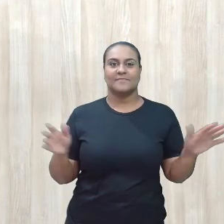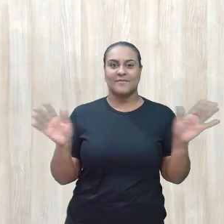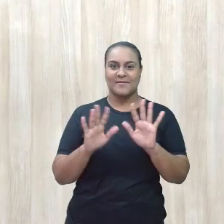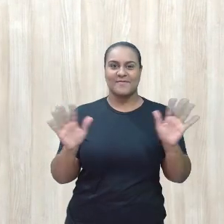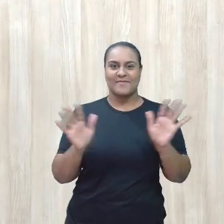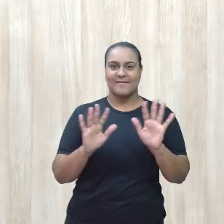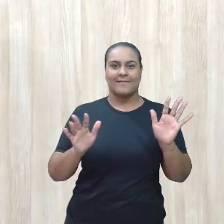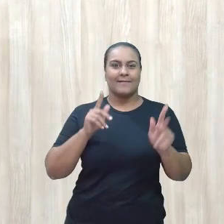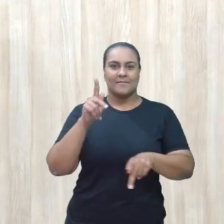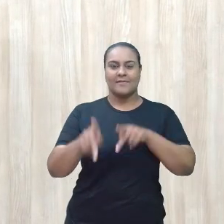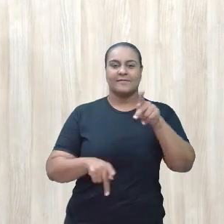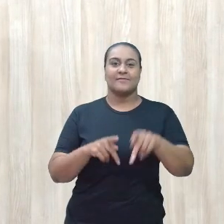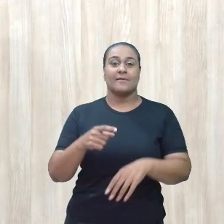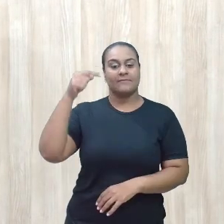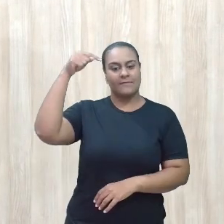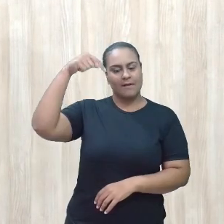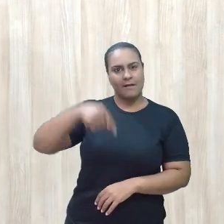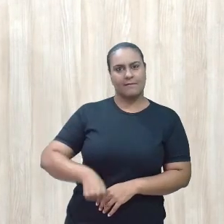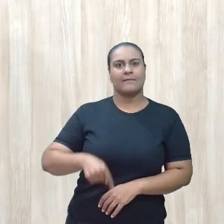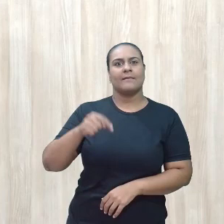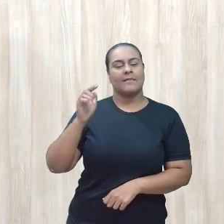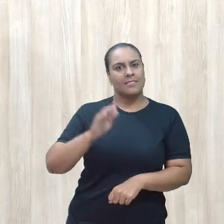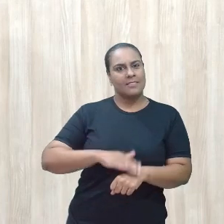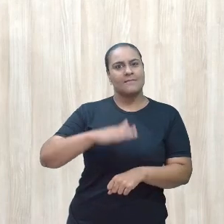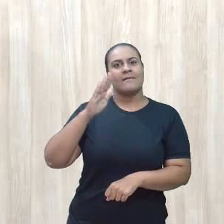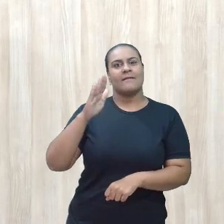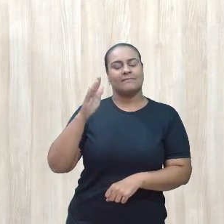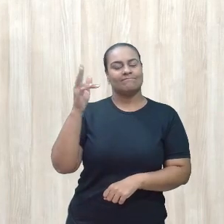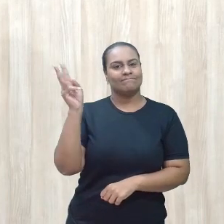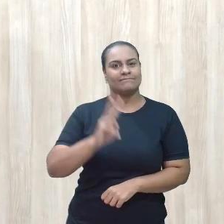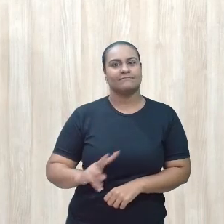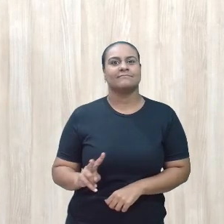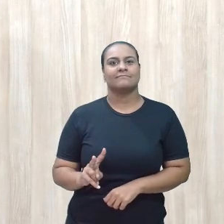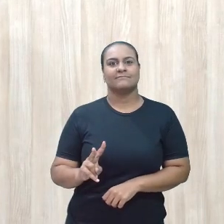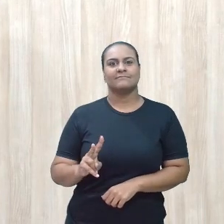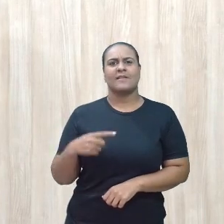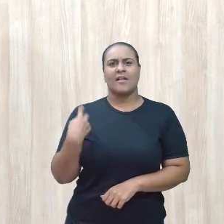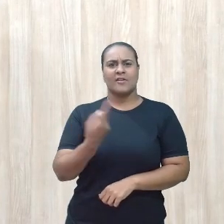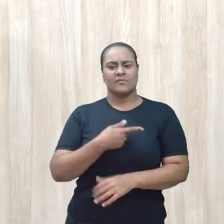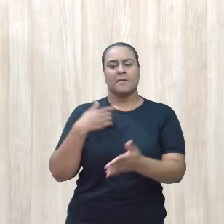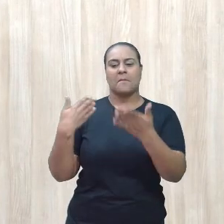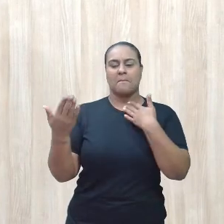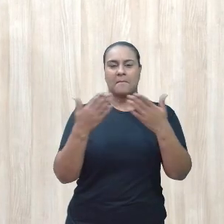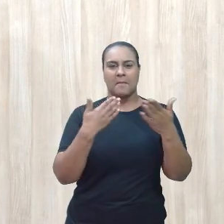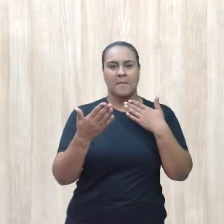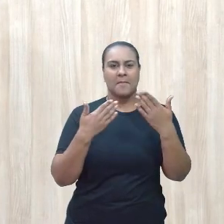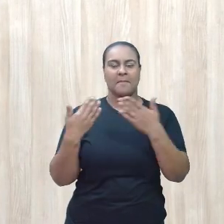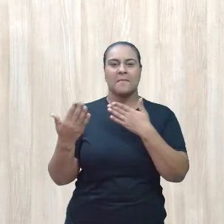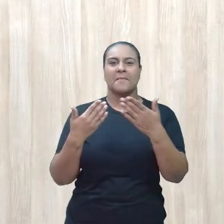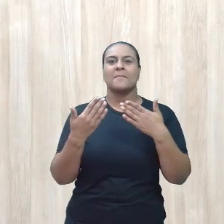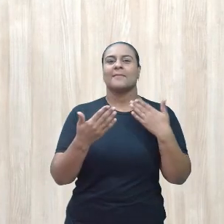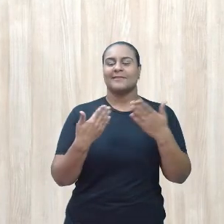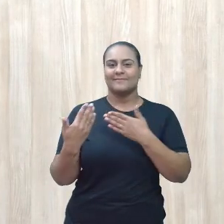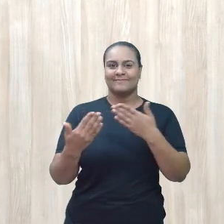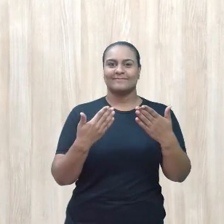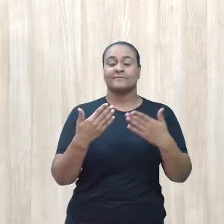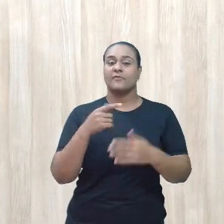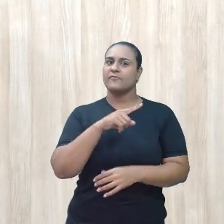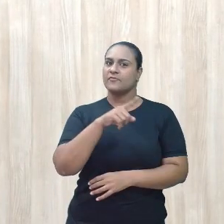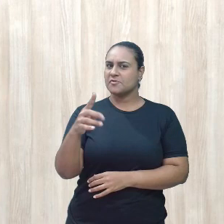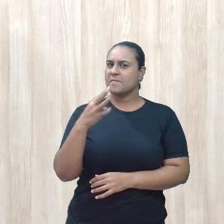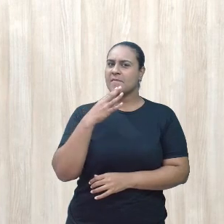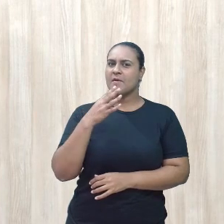Olá, gente! Estamos aqui mais uma vez para estar batendo um papo com vocês, tá? Vocês